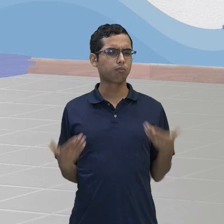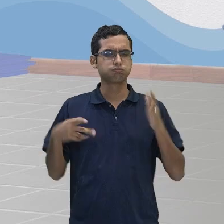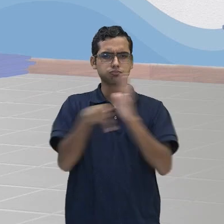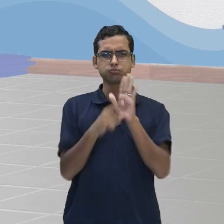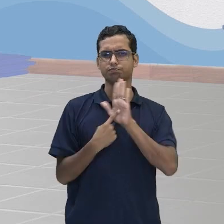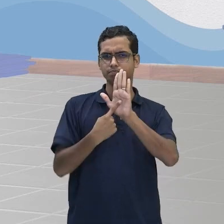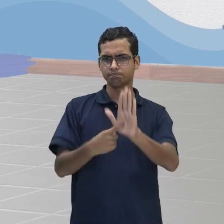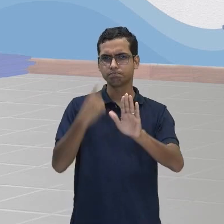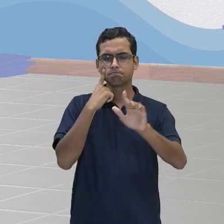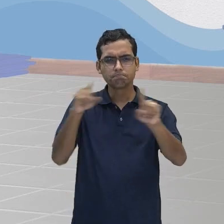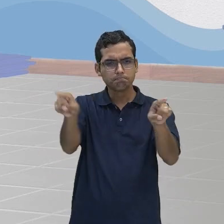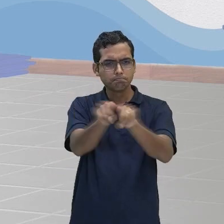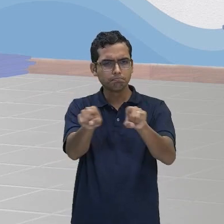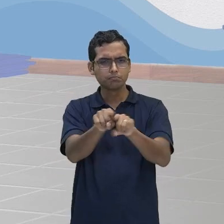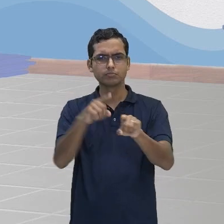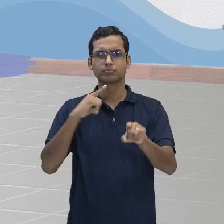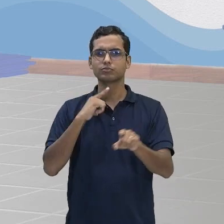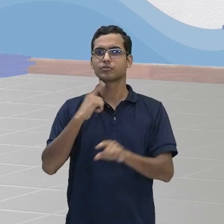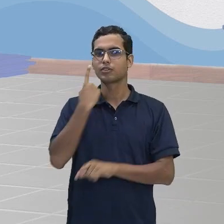todo mundo falou